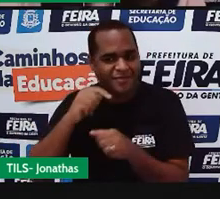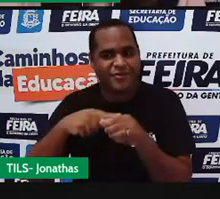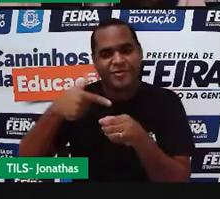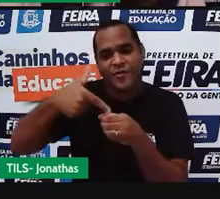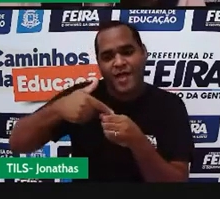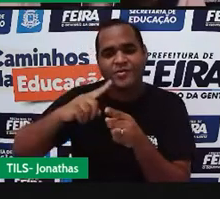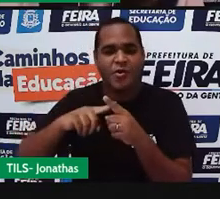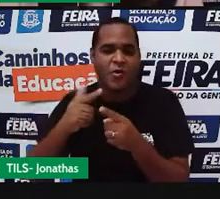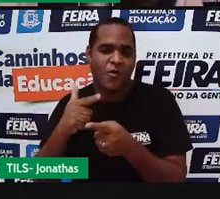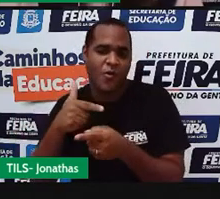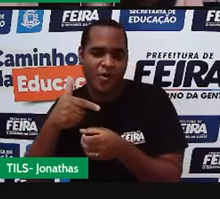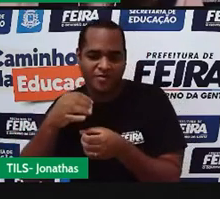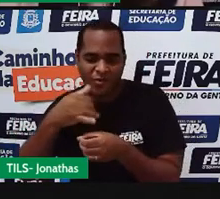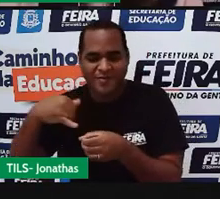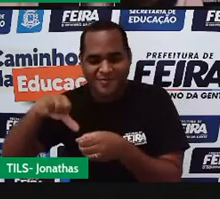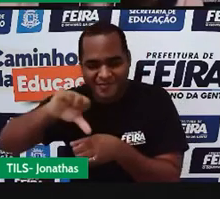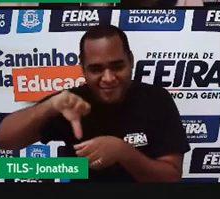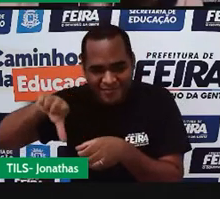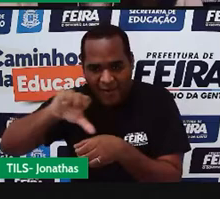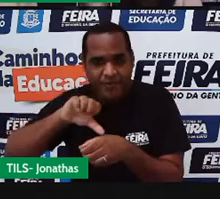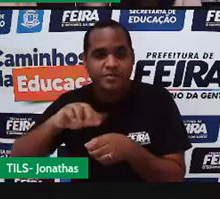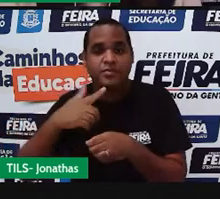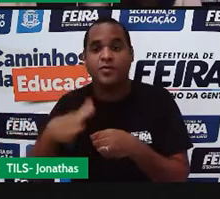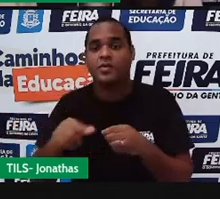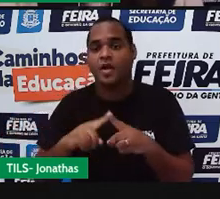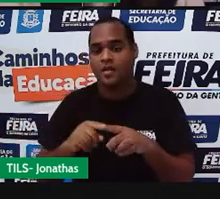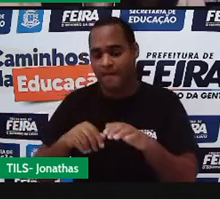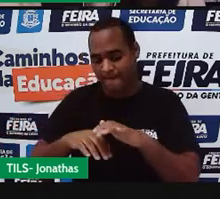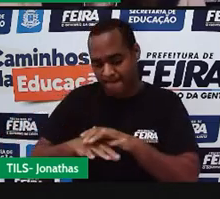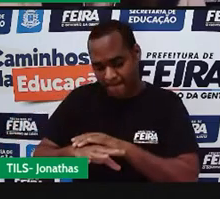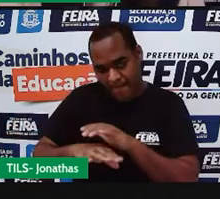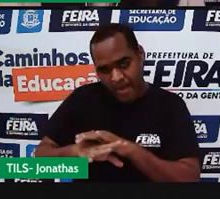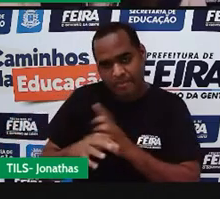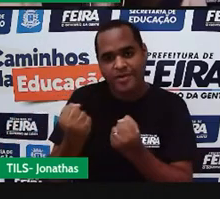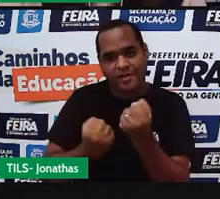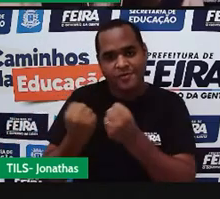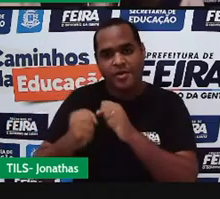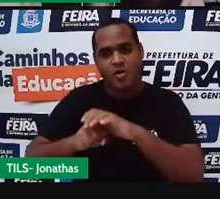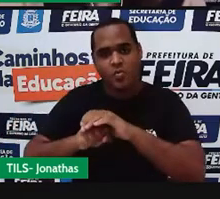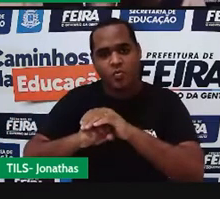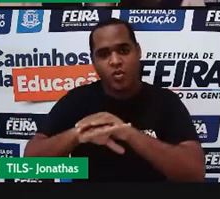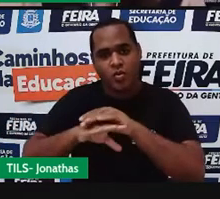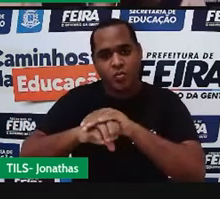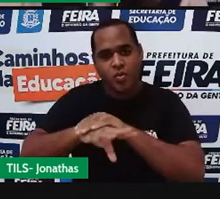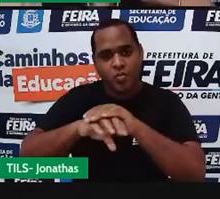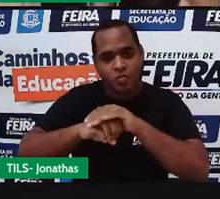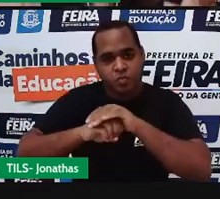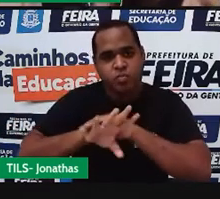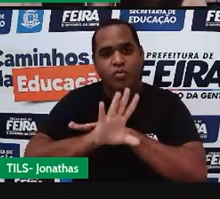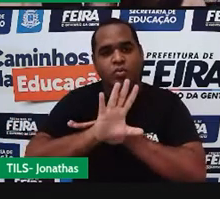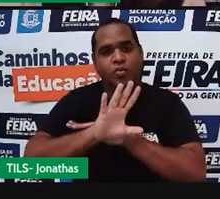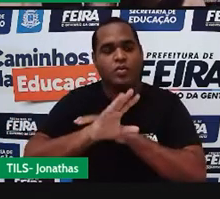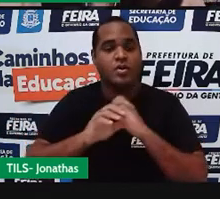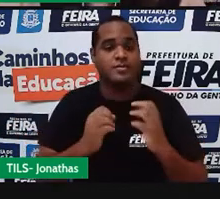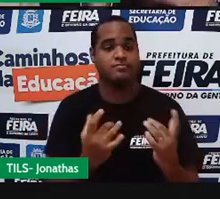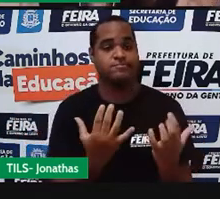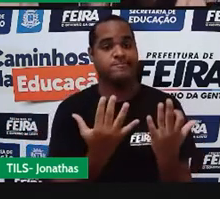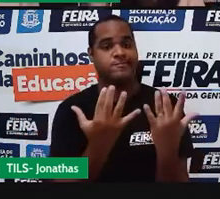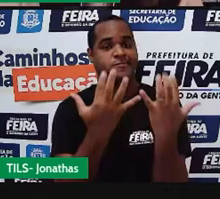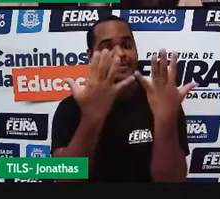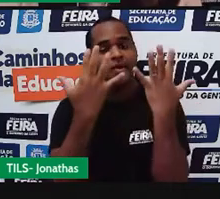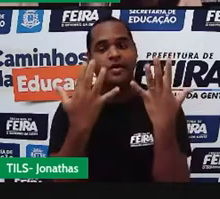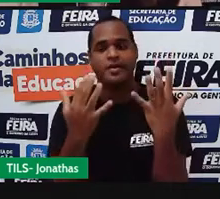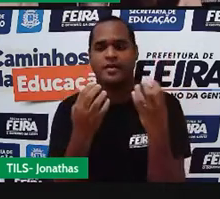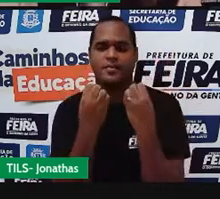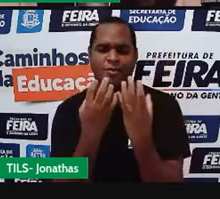gasolina e do óleo diesel também aqui no carburador que fica na parte de trás eles emitem esses dados que intensificam